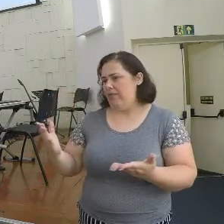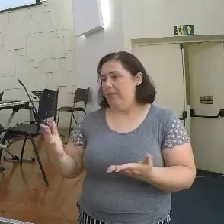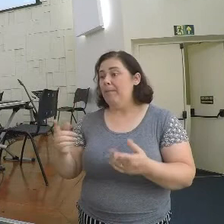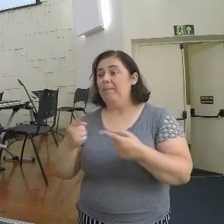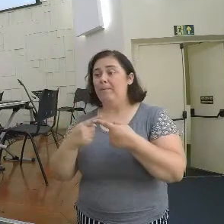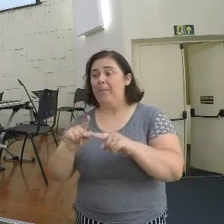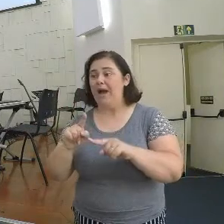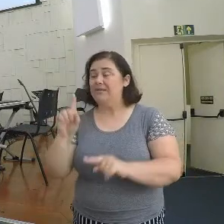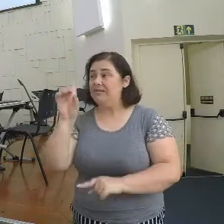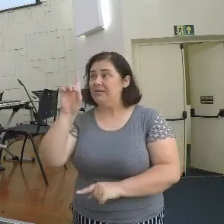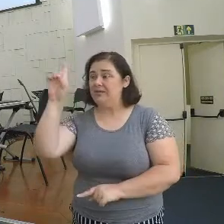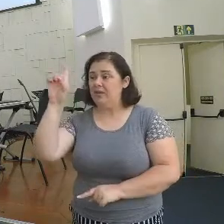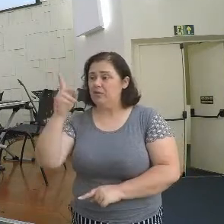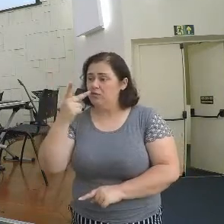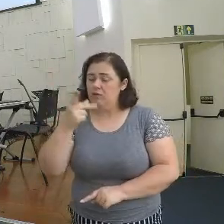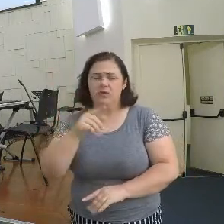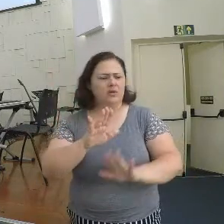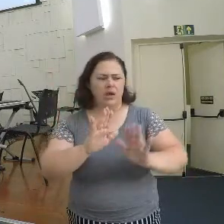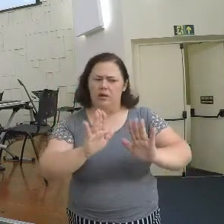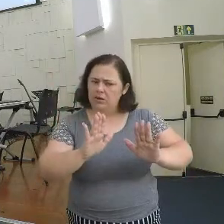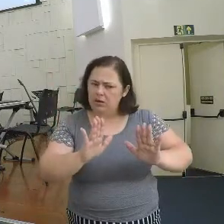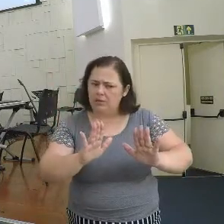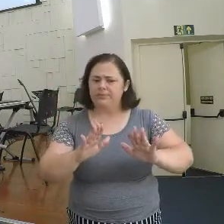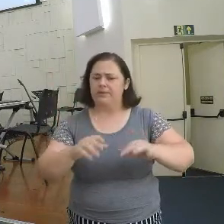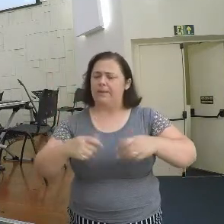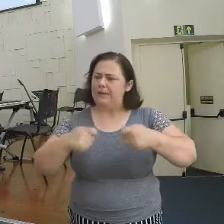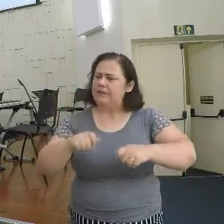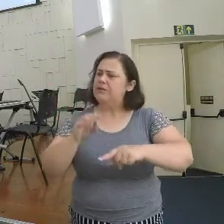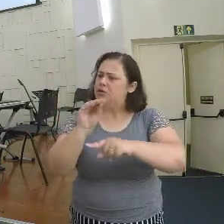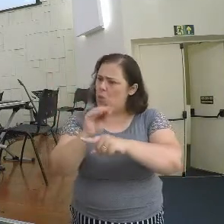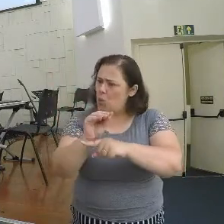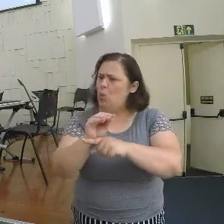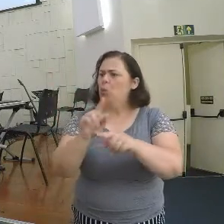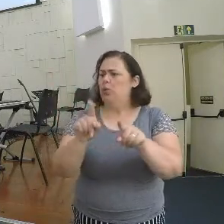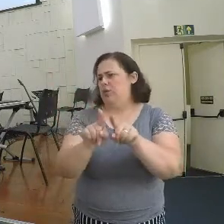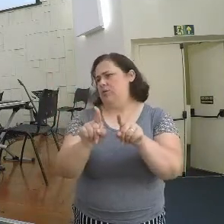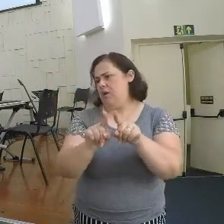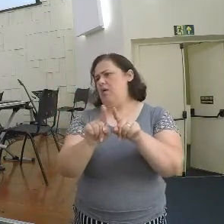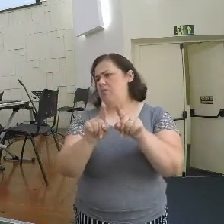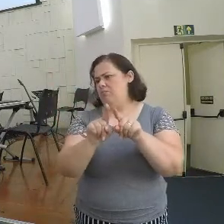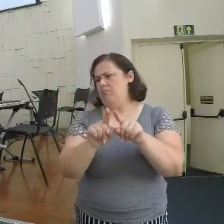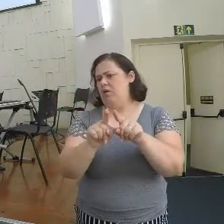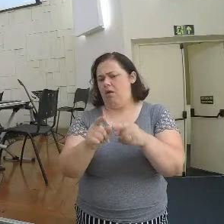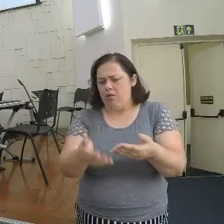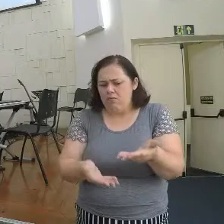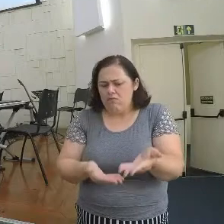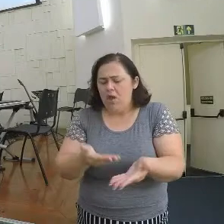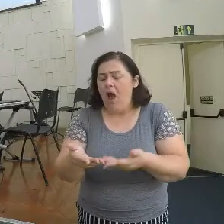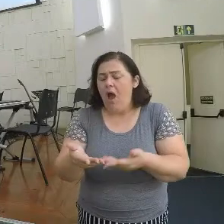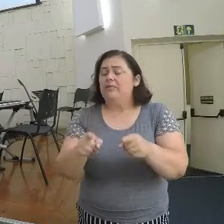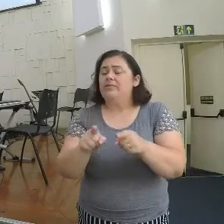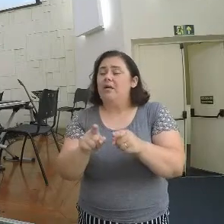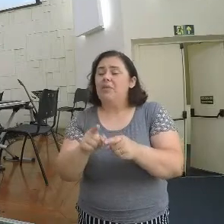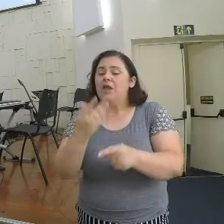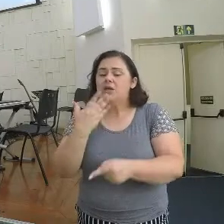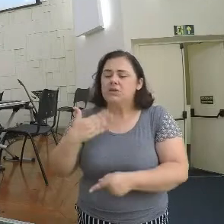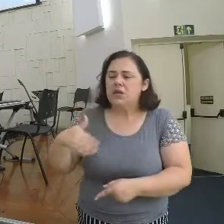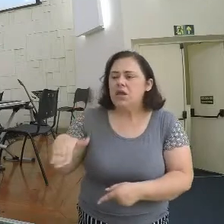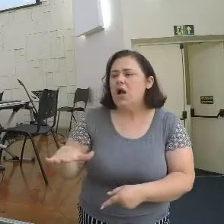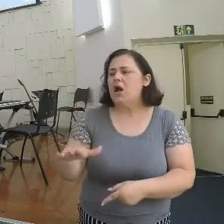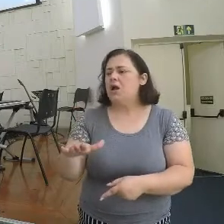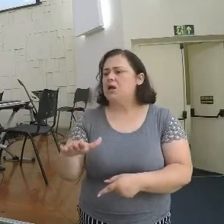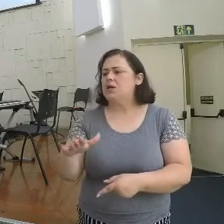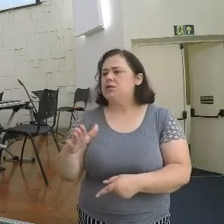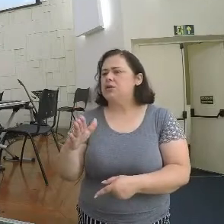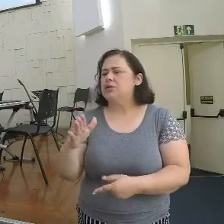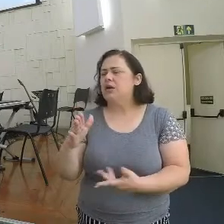fome, estrangeiros. Há também aqueles que têm extrema dificuldade, que são as crianças, órfãs e também as viúvas.